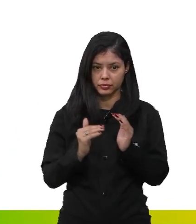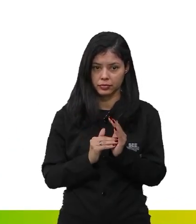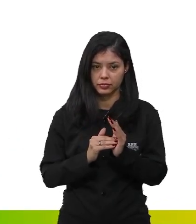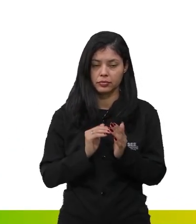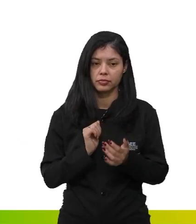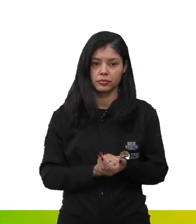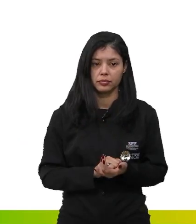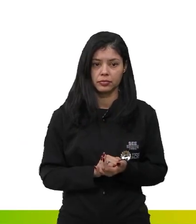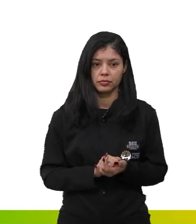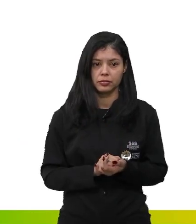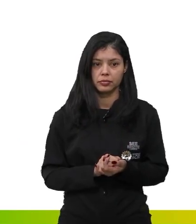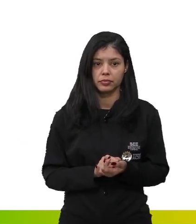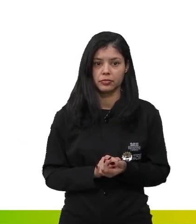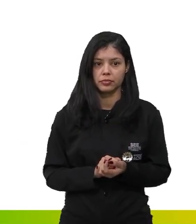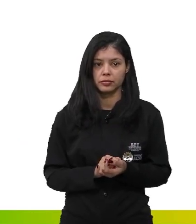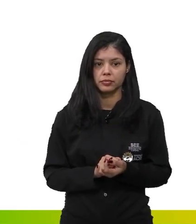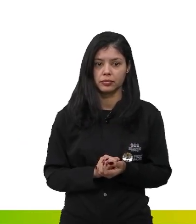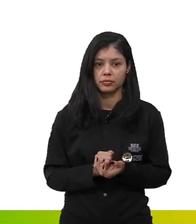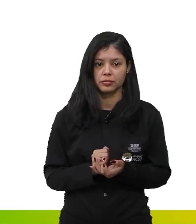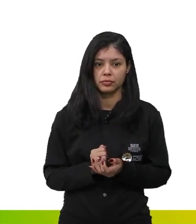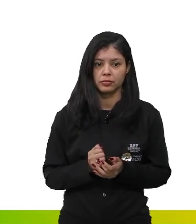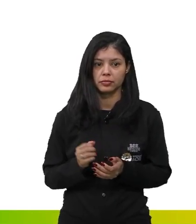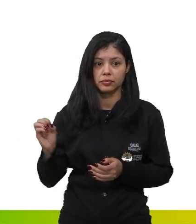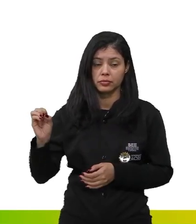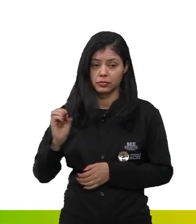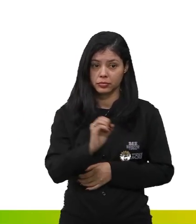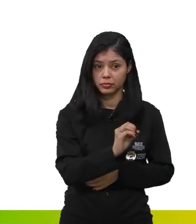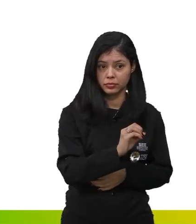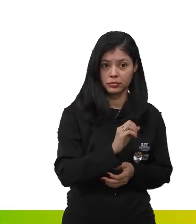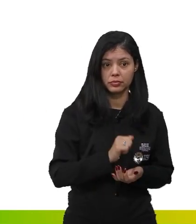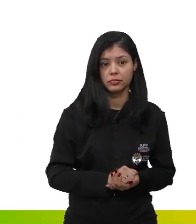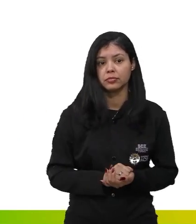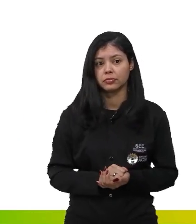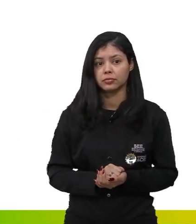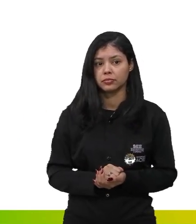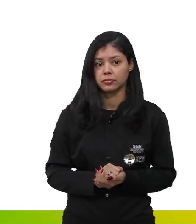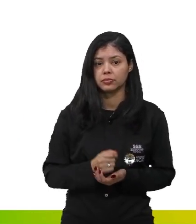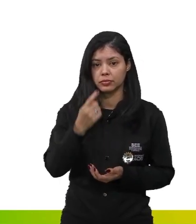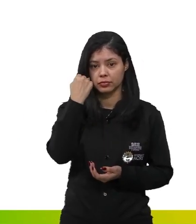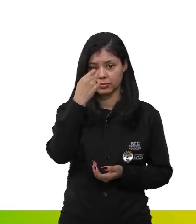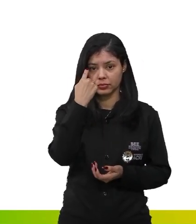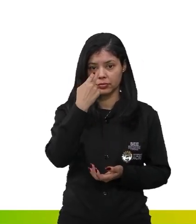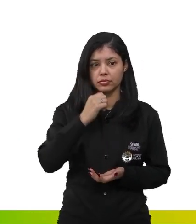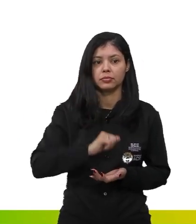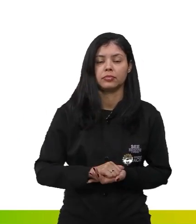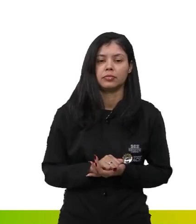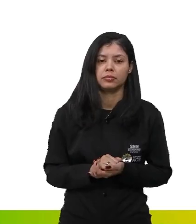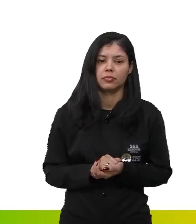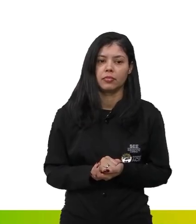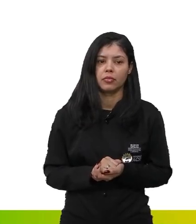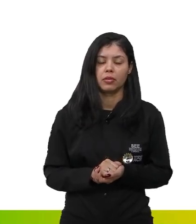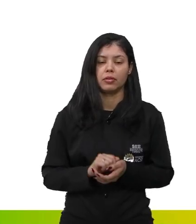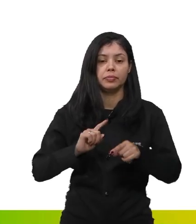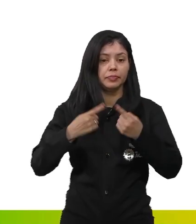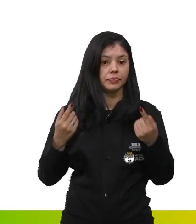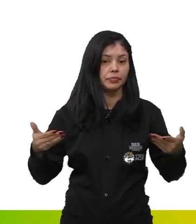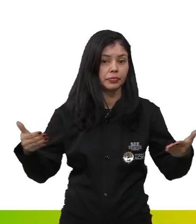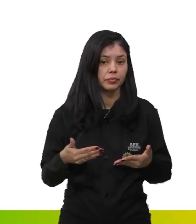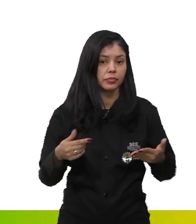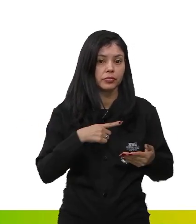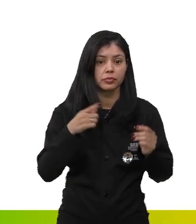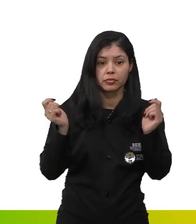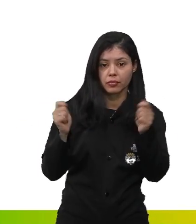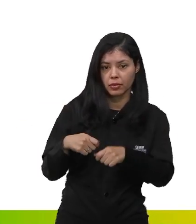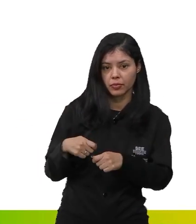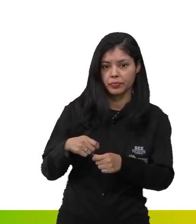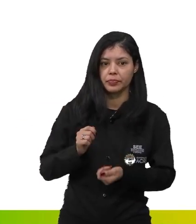a leste dessa linha, Portugal. Tudo que está a oeste dessa linha, Espanha. Porém, agora Portugal